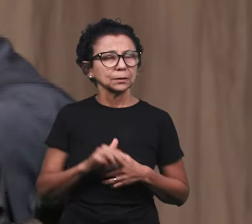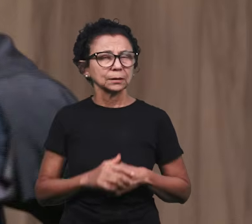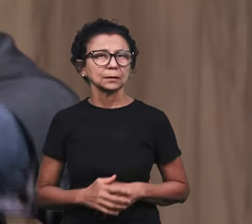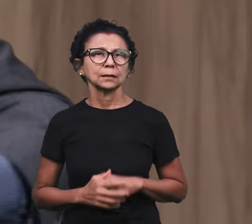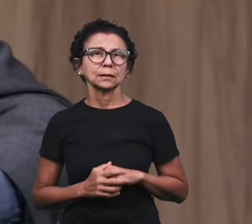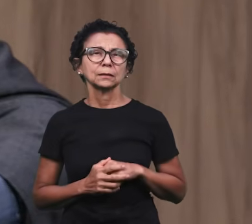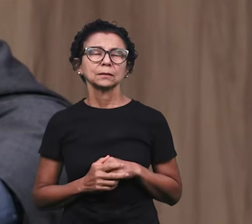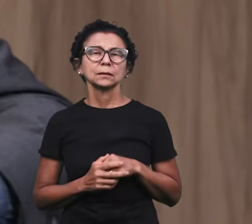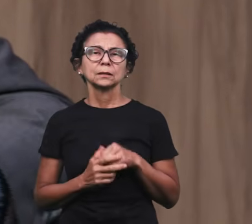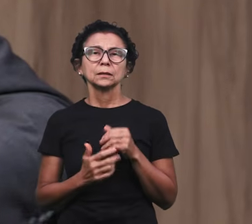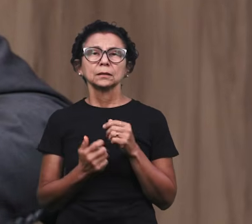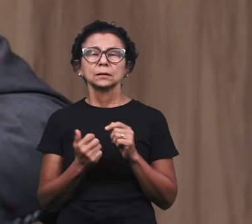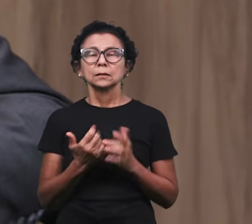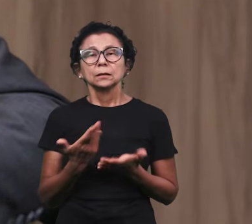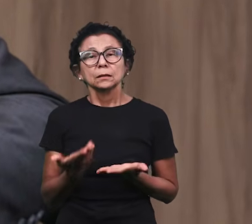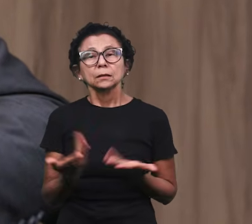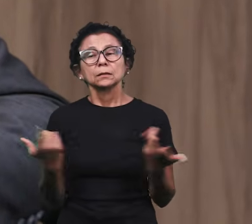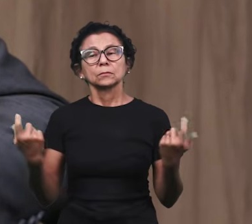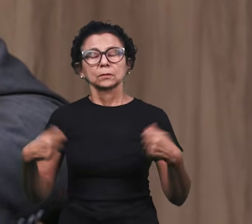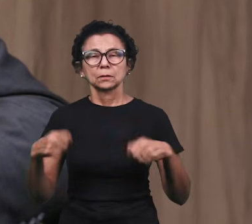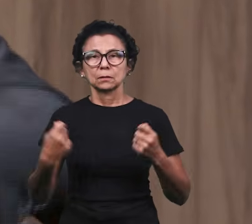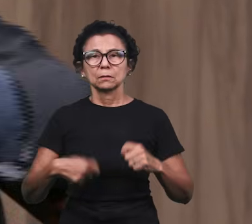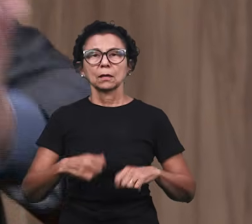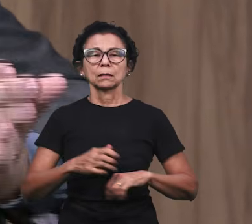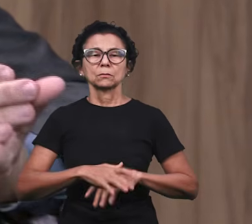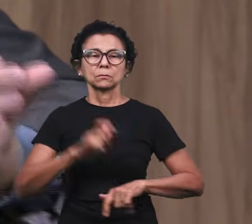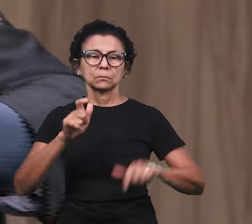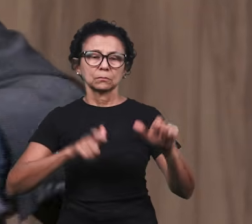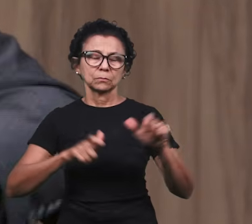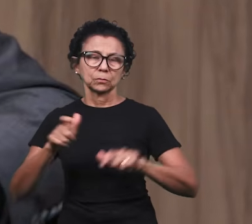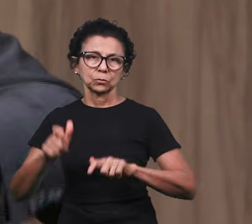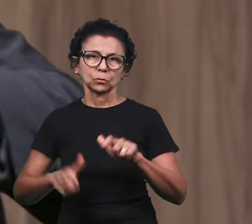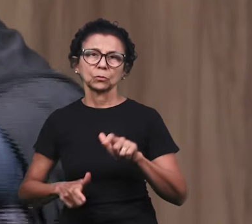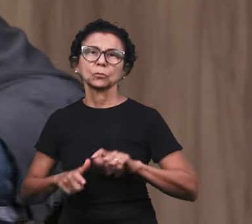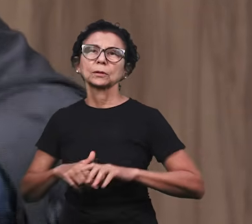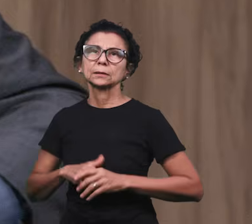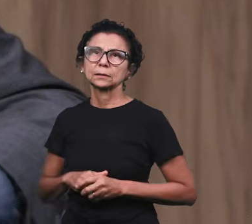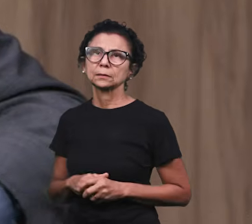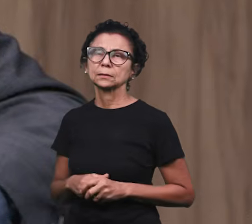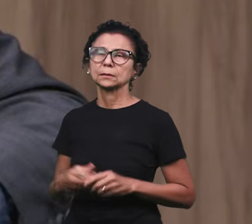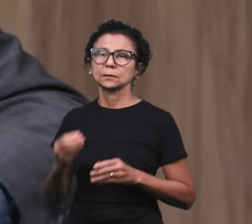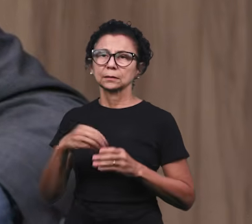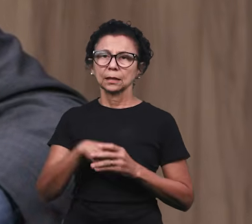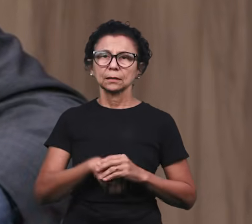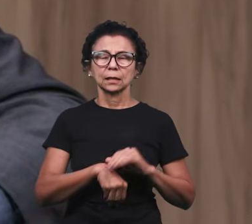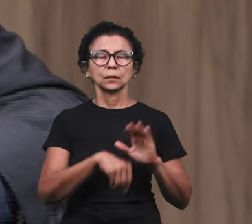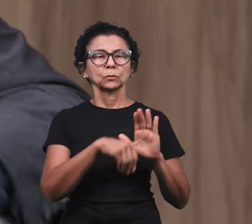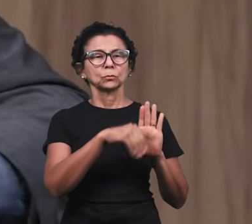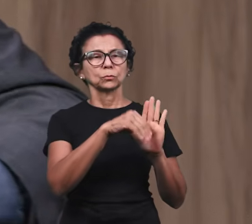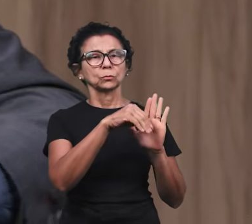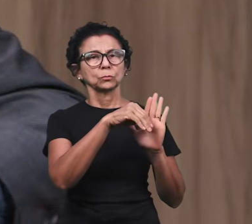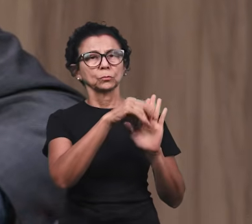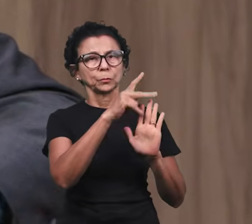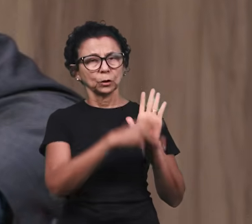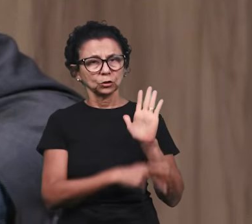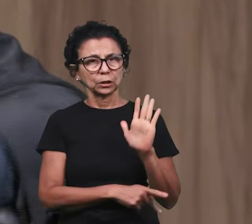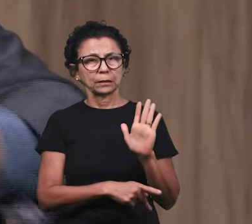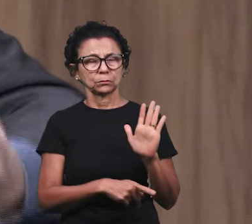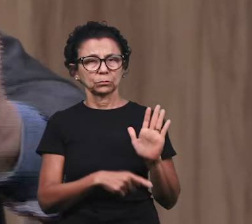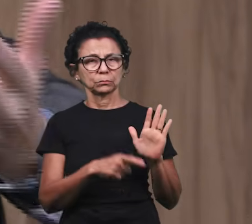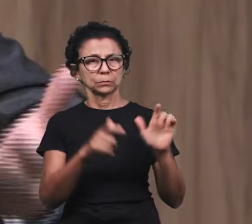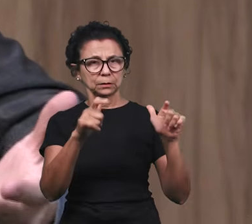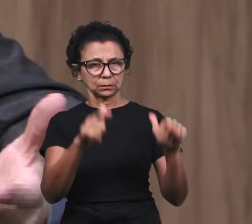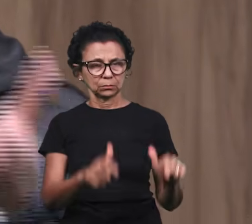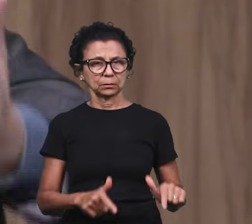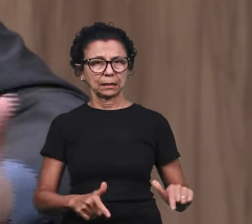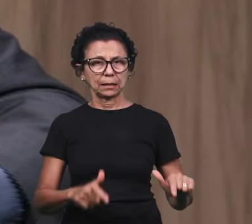né? Nessas demais, porque há uma necessidade muito grande, faz parte do trabalho do planejamento desses locais. Então é fundamental nós